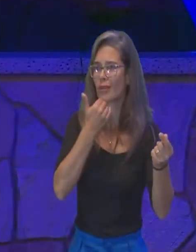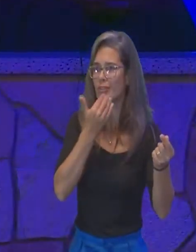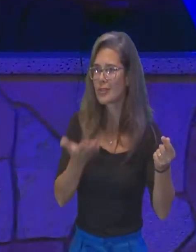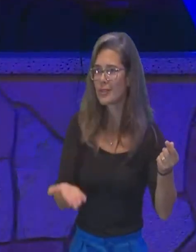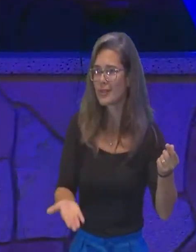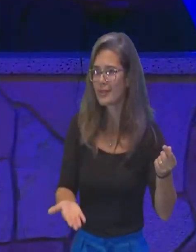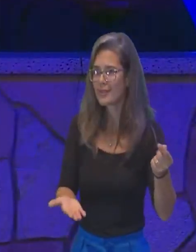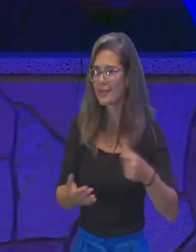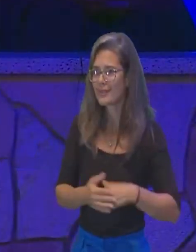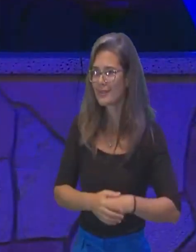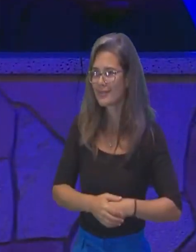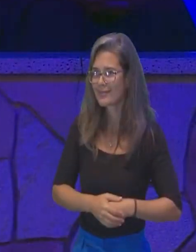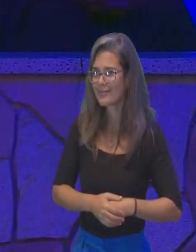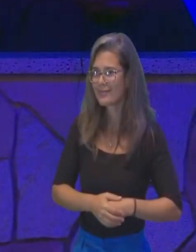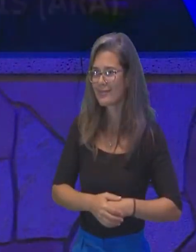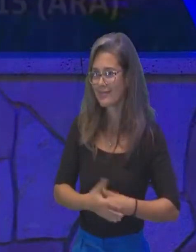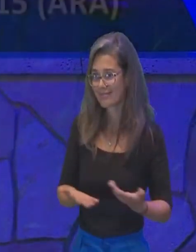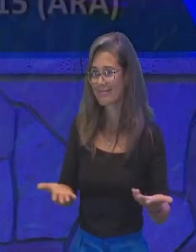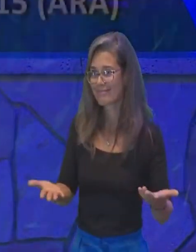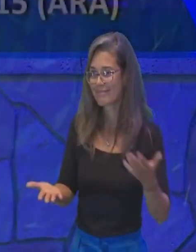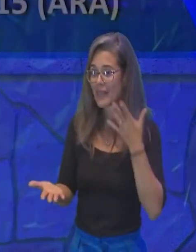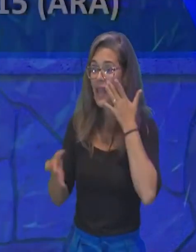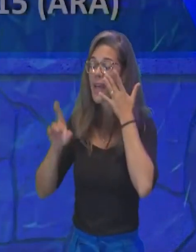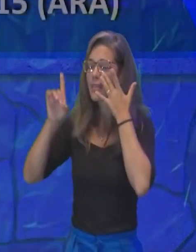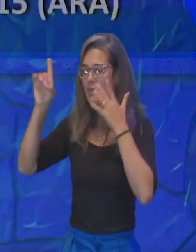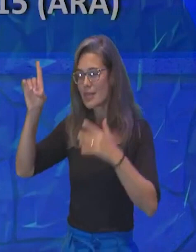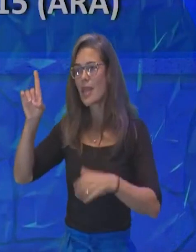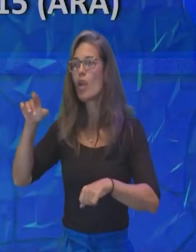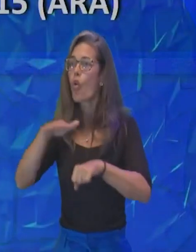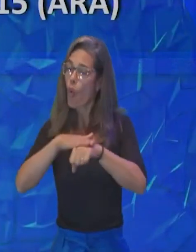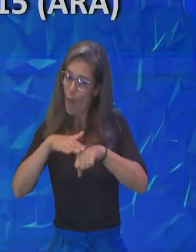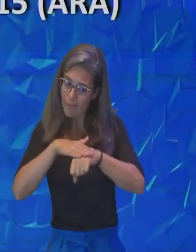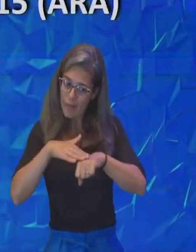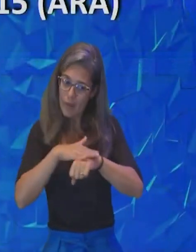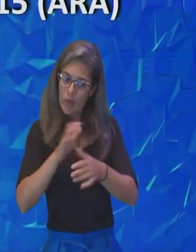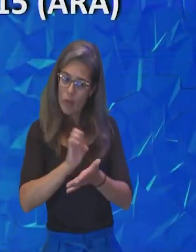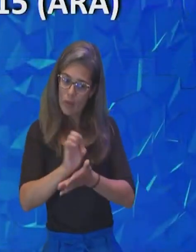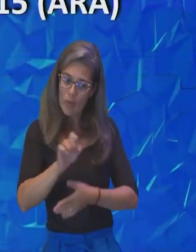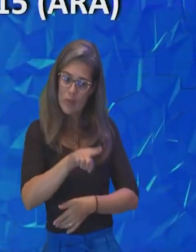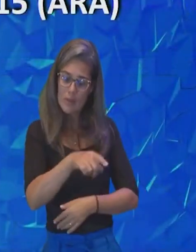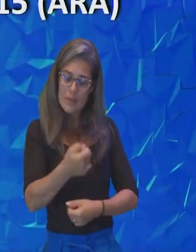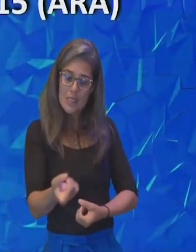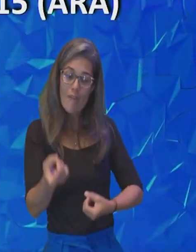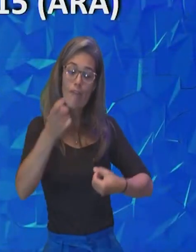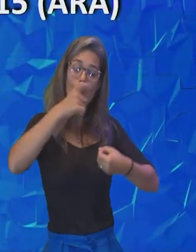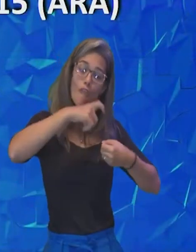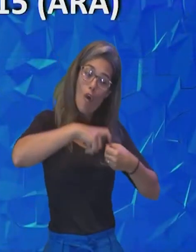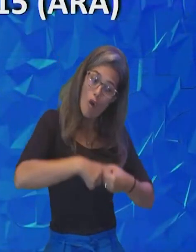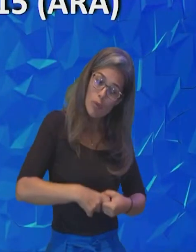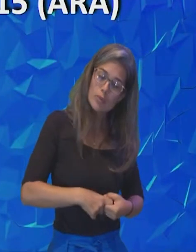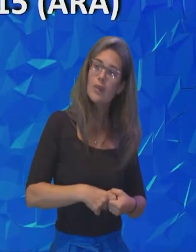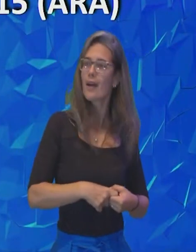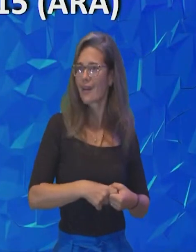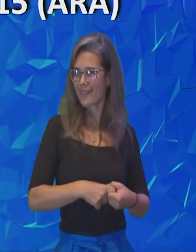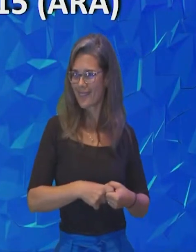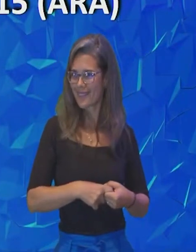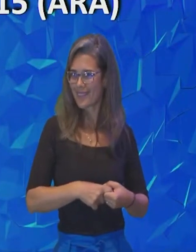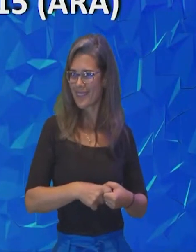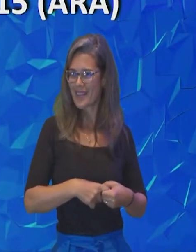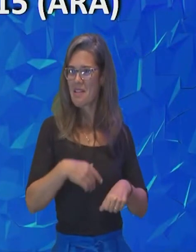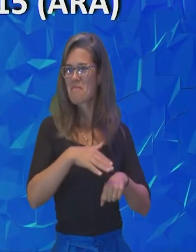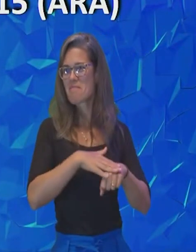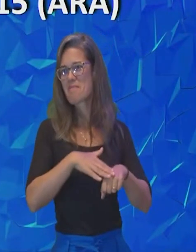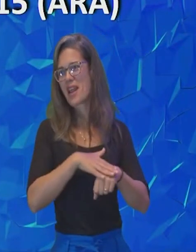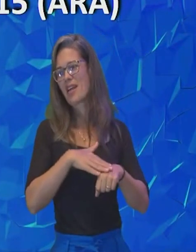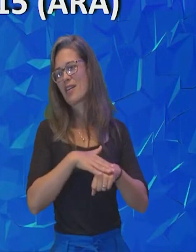verso 15. Disse-lhe o Senhor: vai, volta pelo teu caminho para o deserto de Damasco. E chegando lá,